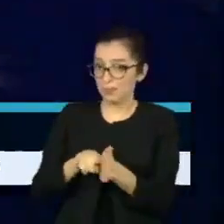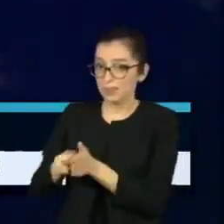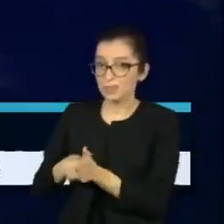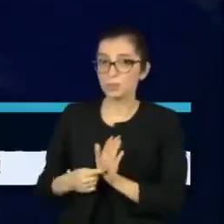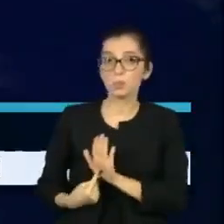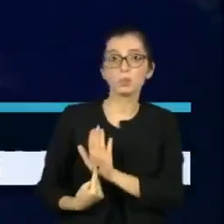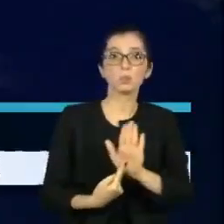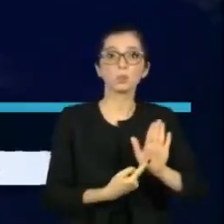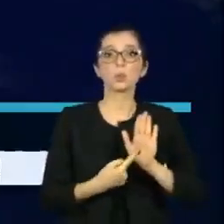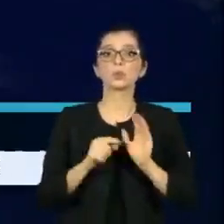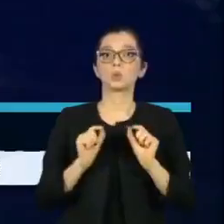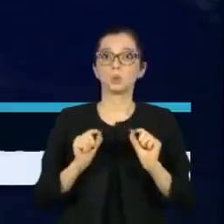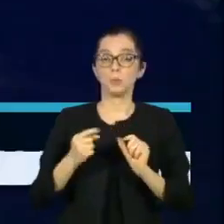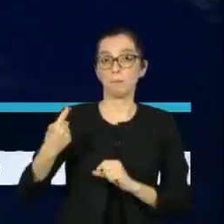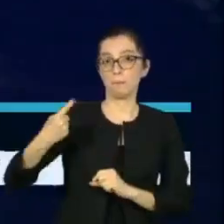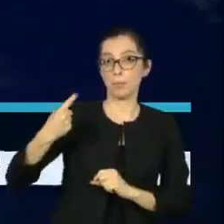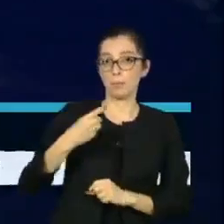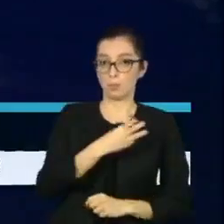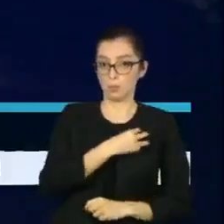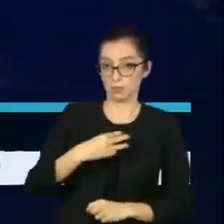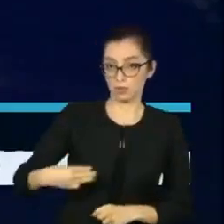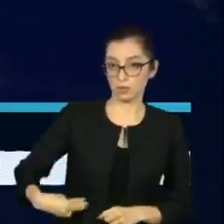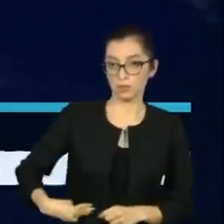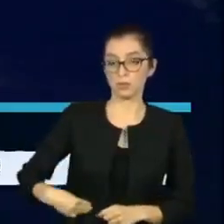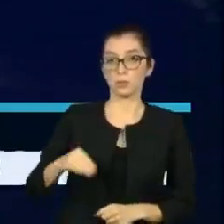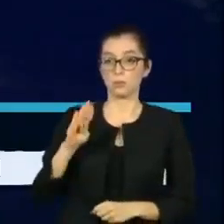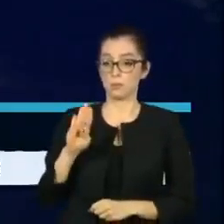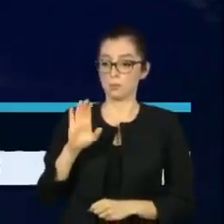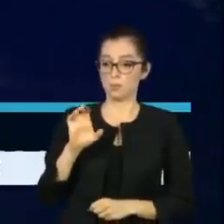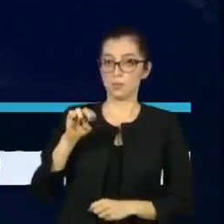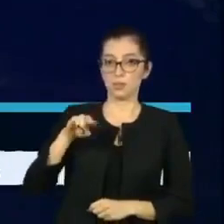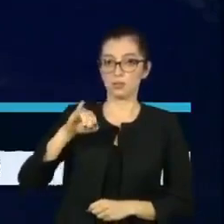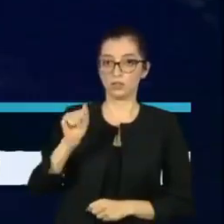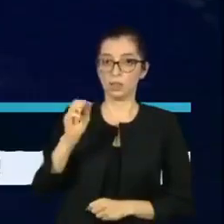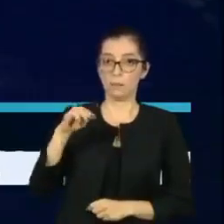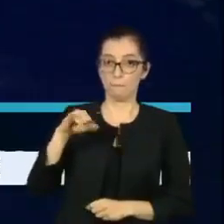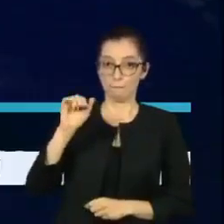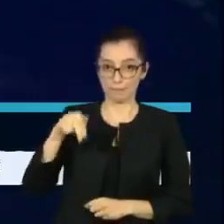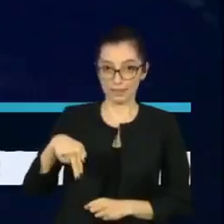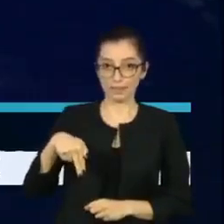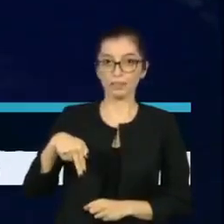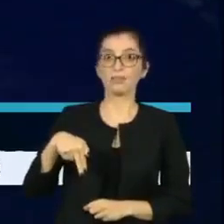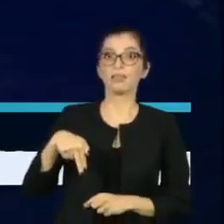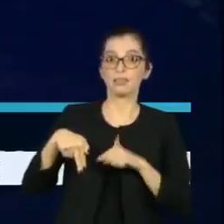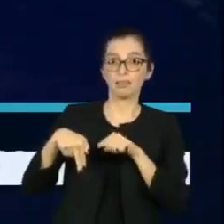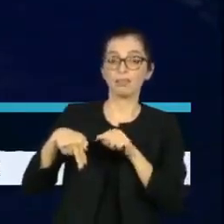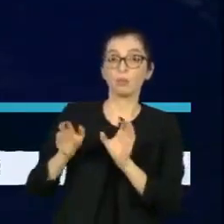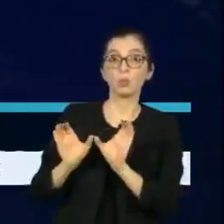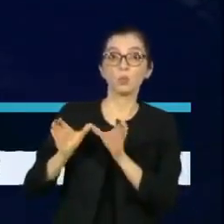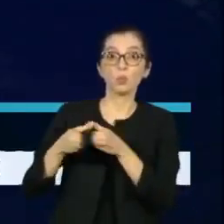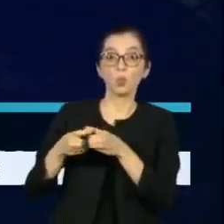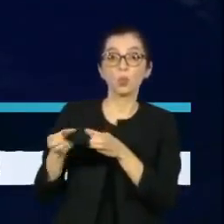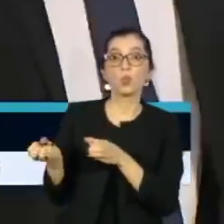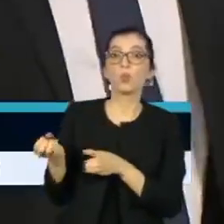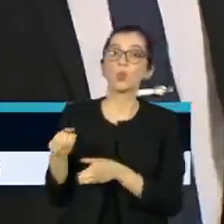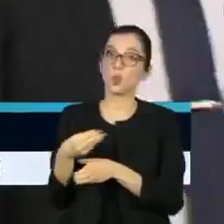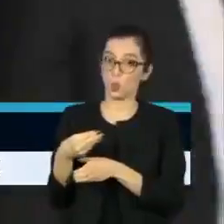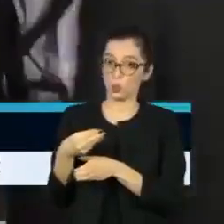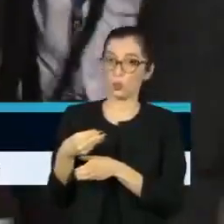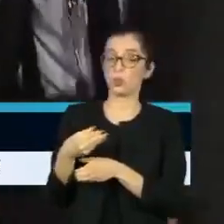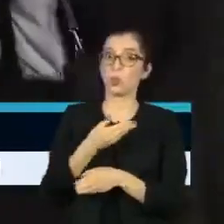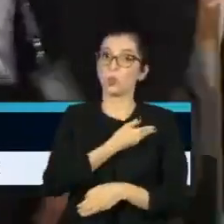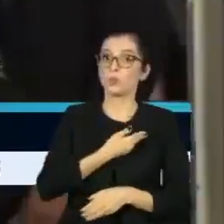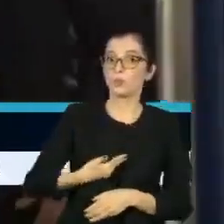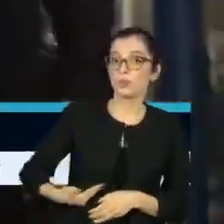que o primeiro-ministro Netanyahu terá condições de formar uma nova coalizão de governo, a sua 6ª. A